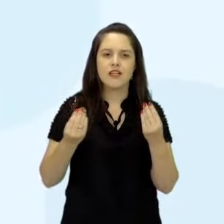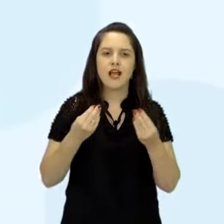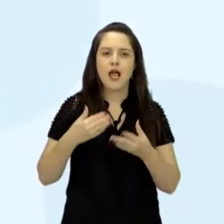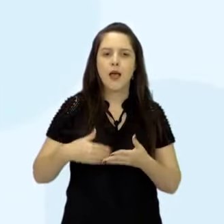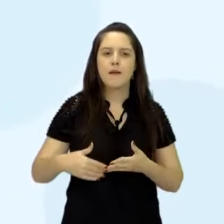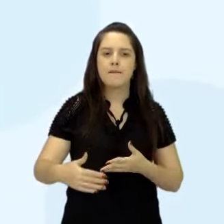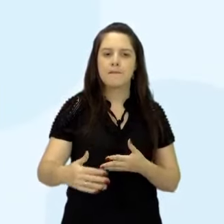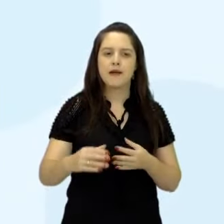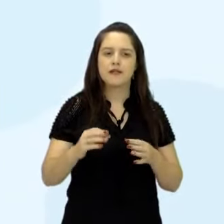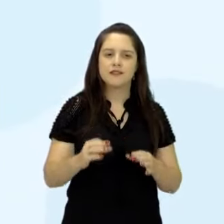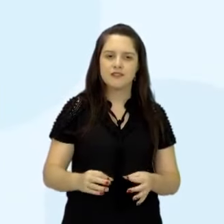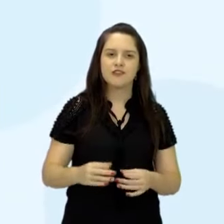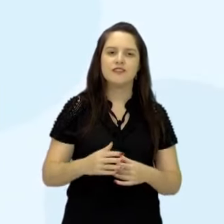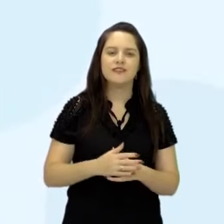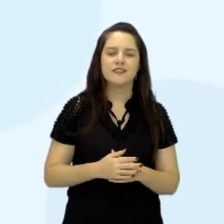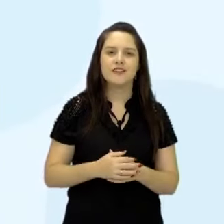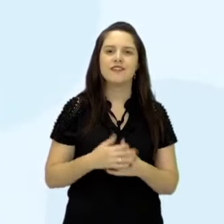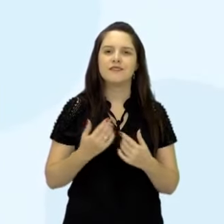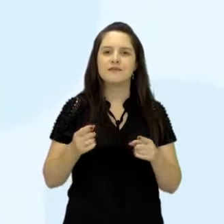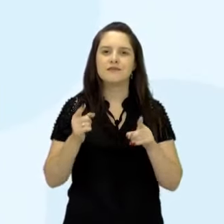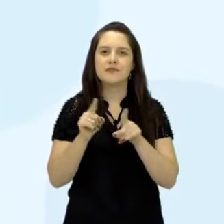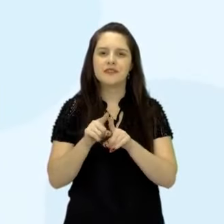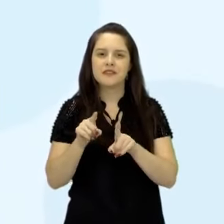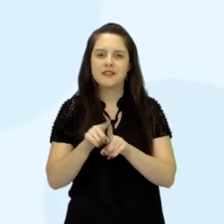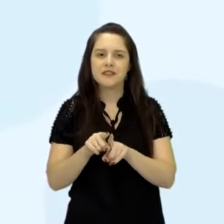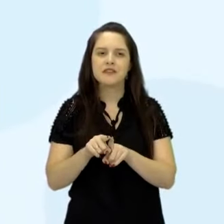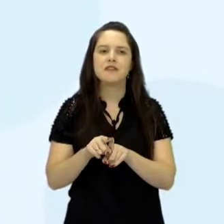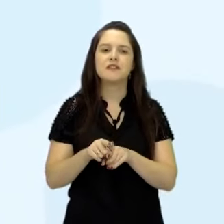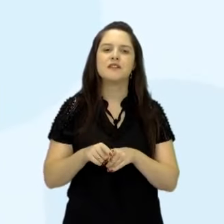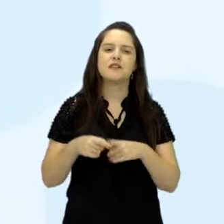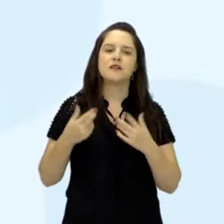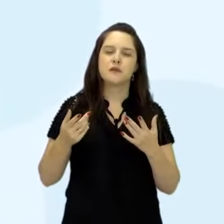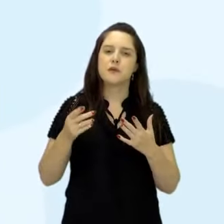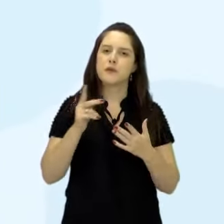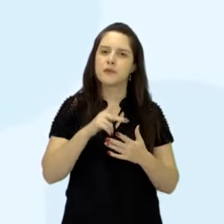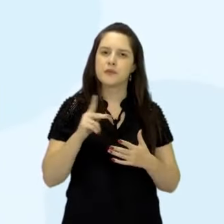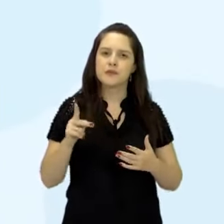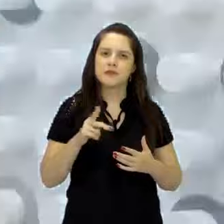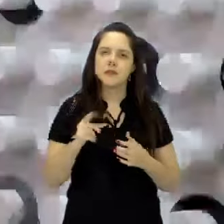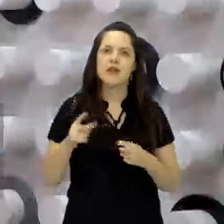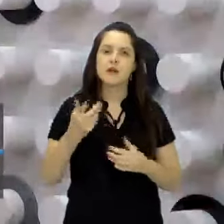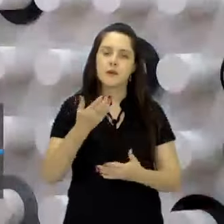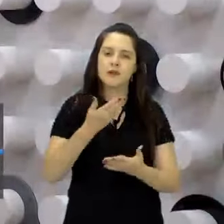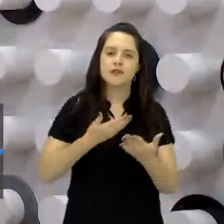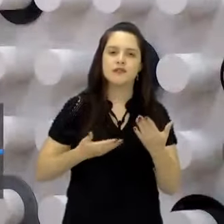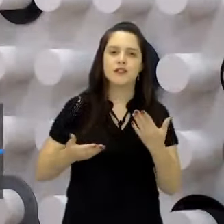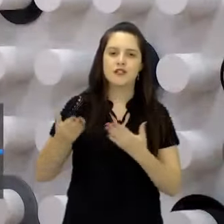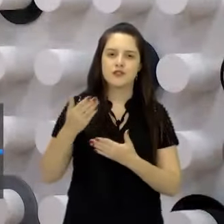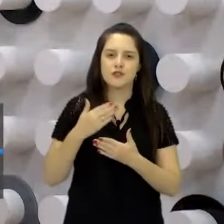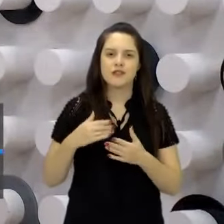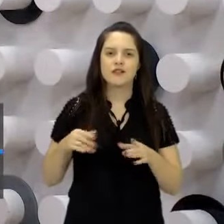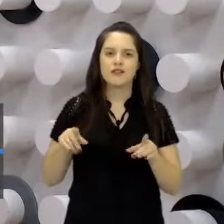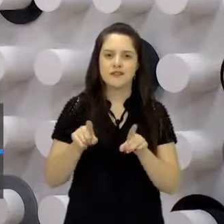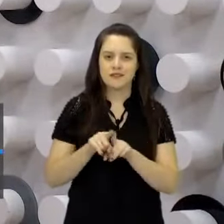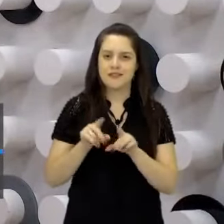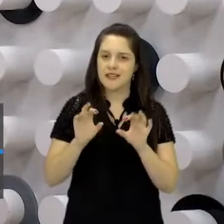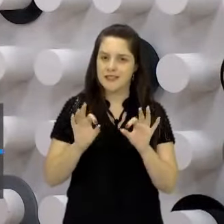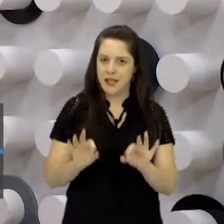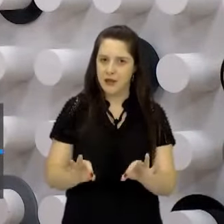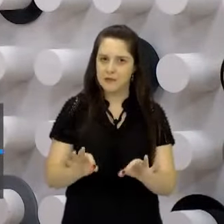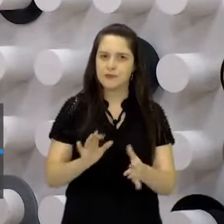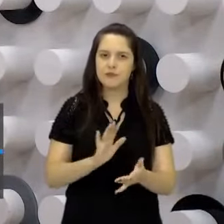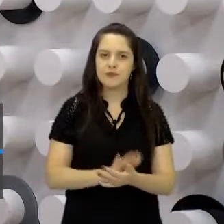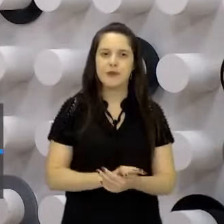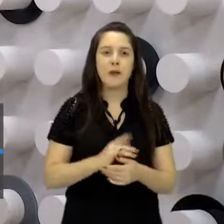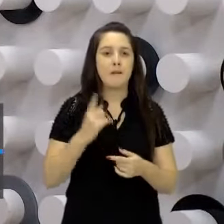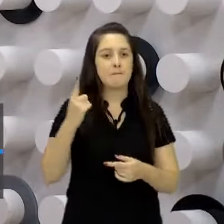de projeto de vida e a minha página também, a arte do professor lá, para que a gente possa interagir com os trabalhos de vocês, tá certo? Mais